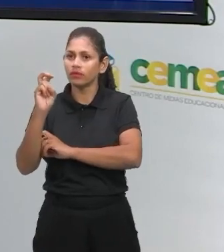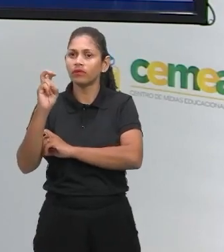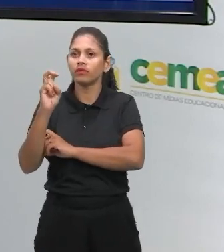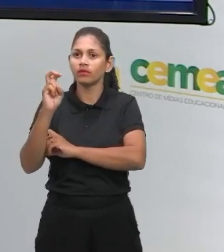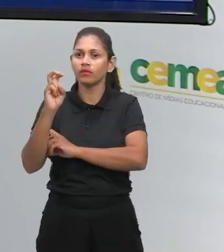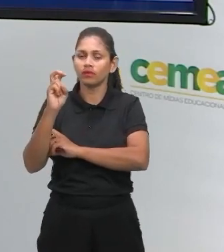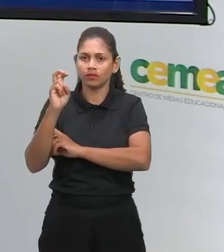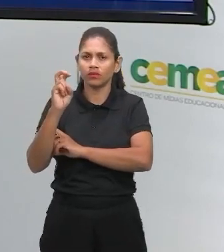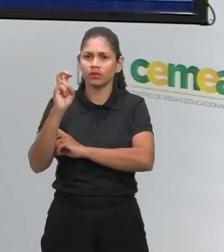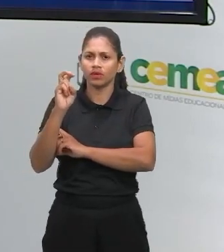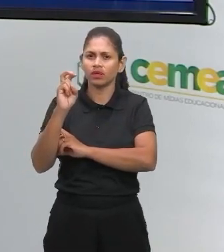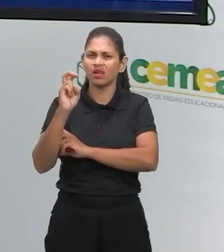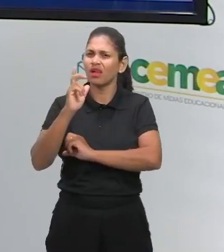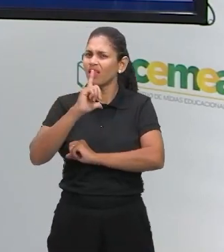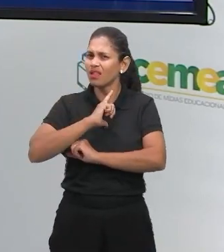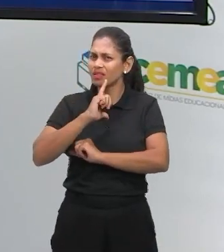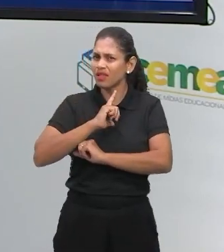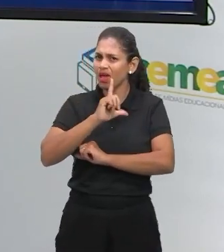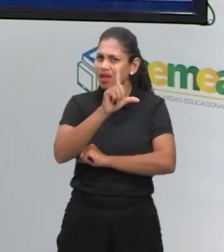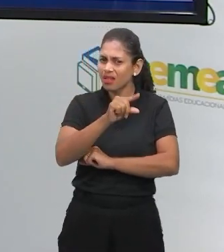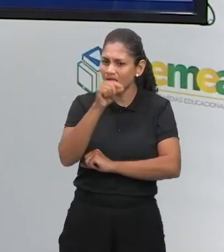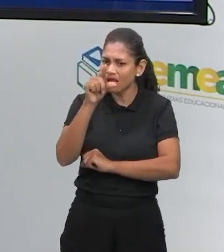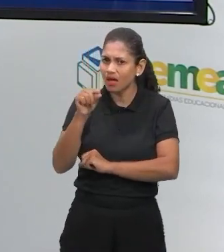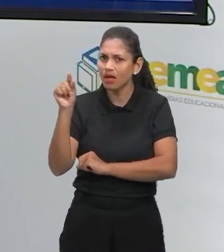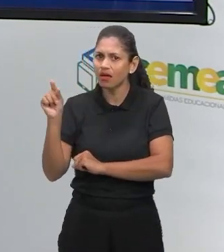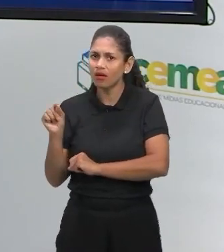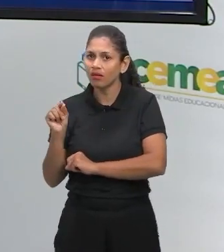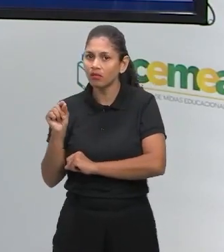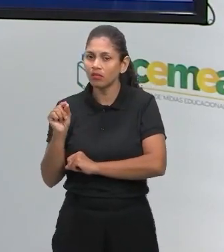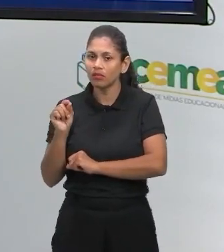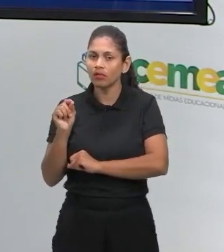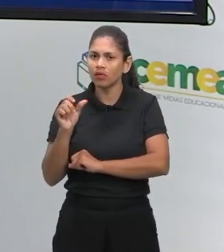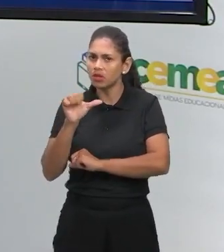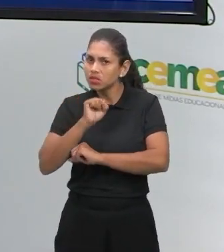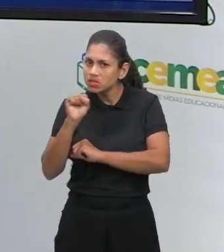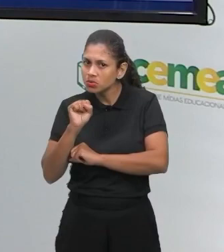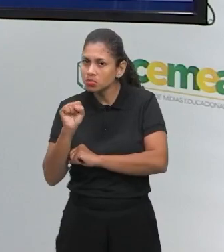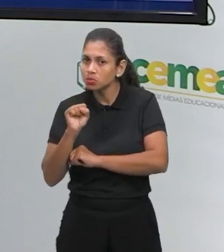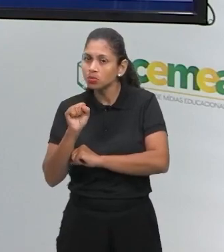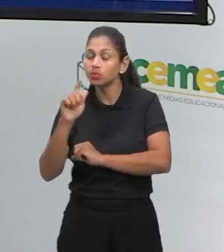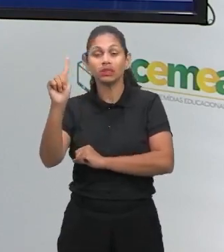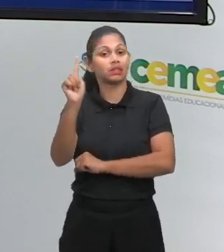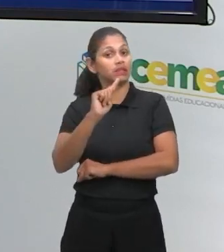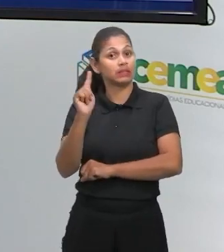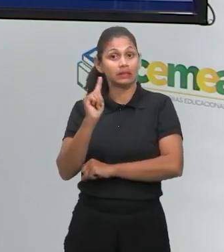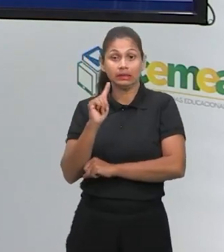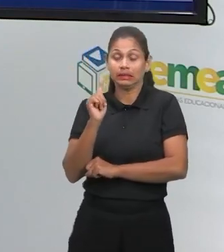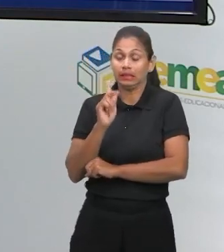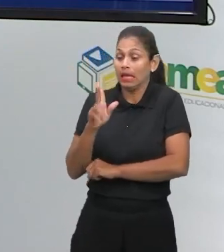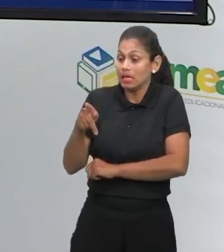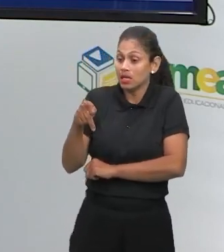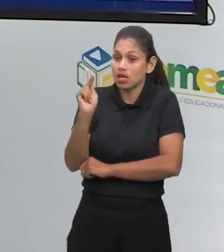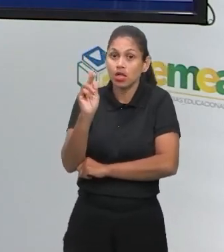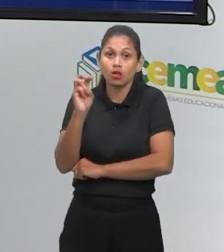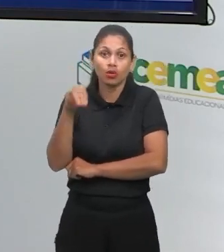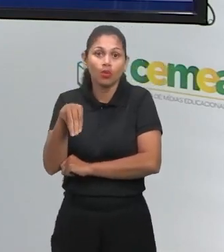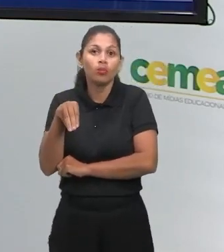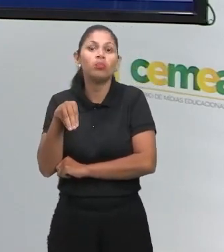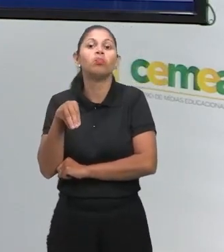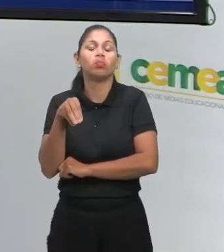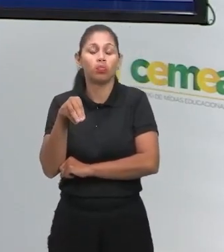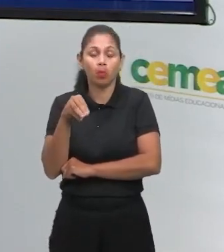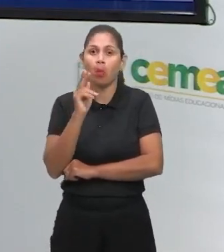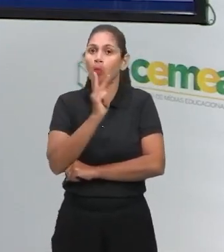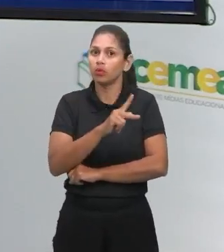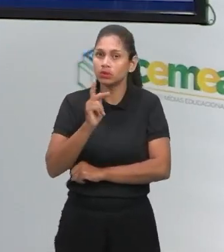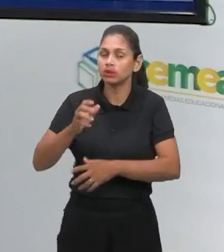alternativas estão sendo dadas? Está sendo dado em segundos? Não. As alternativas estão sendo dado em quilômetros. Ah, professor,